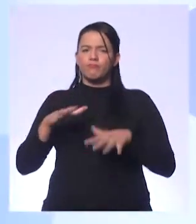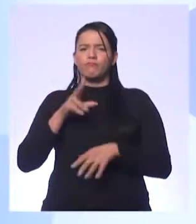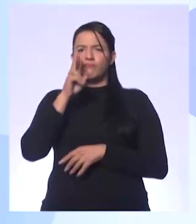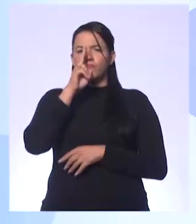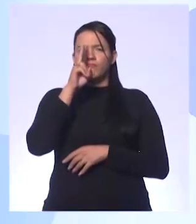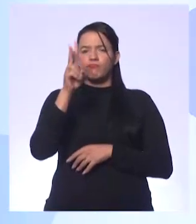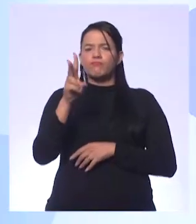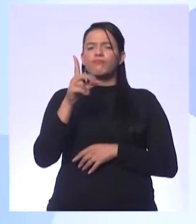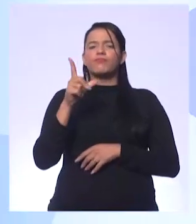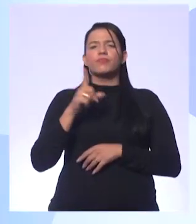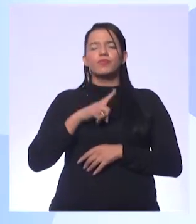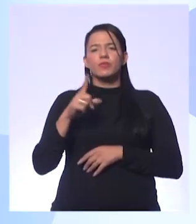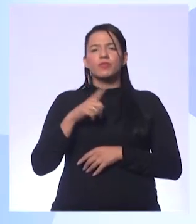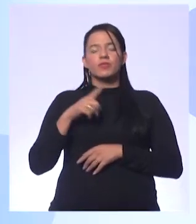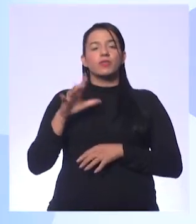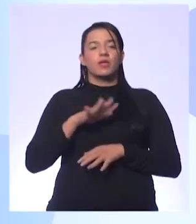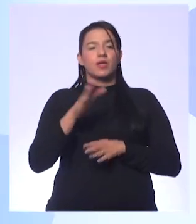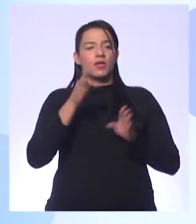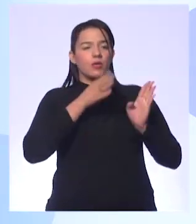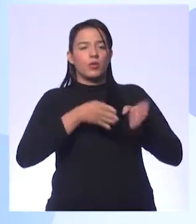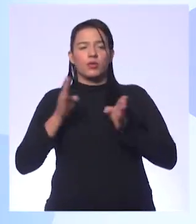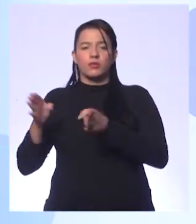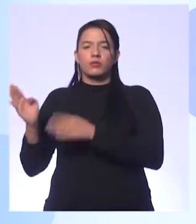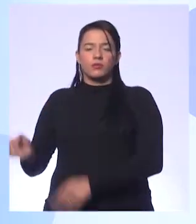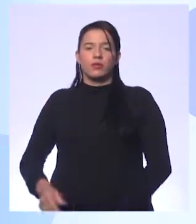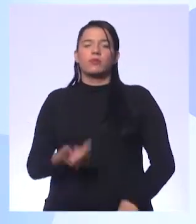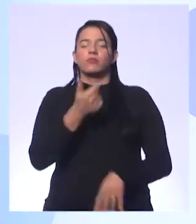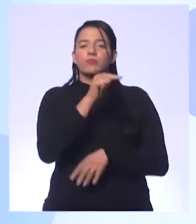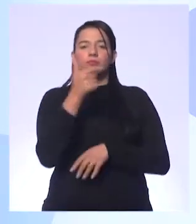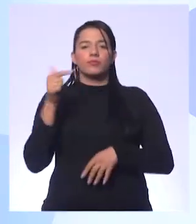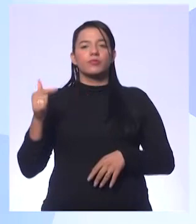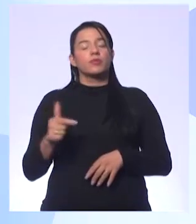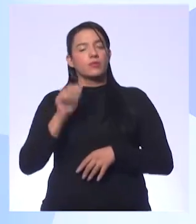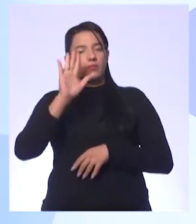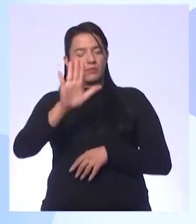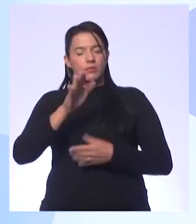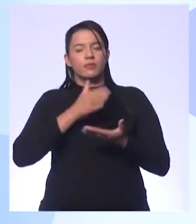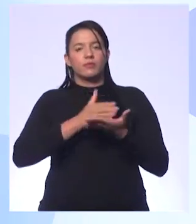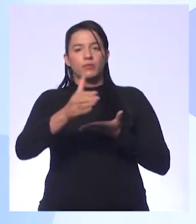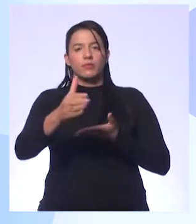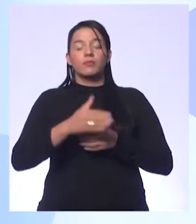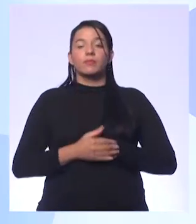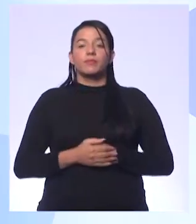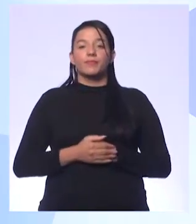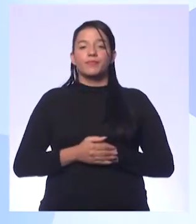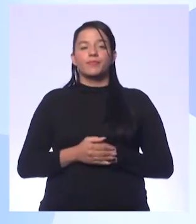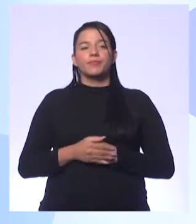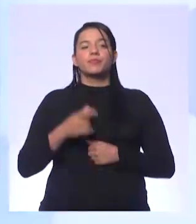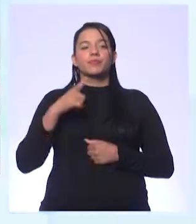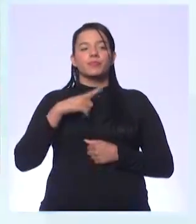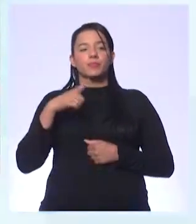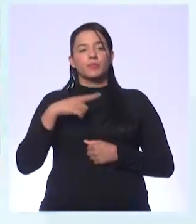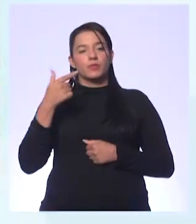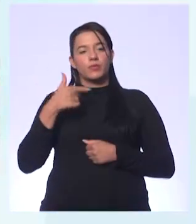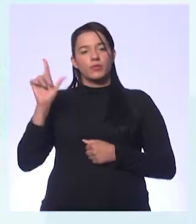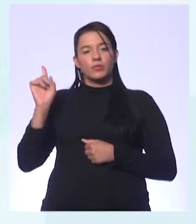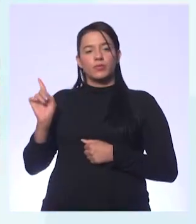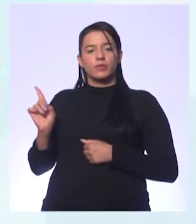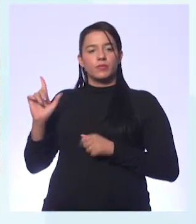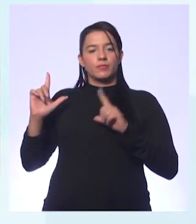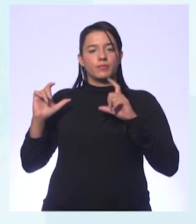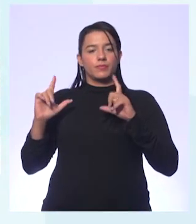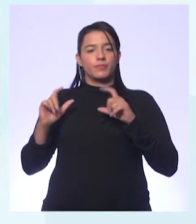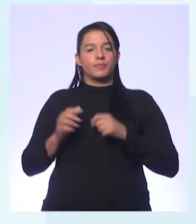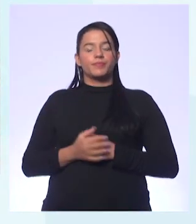vamos dizer assim, um movimento ainda não tão organizado, mas foi um movimento, é um começo. E aí nós temos aqui na sequência, olha essa